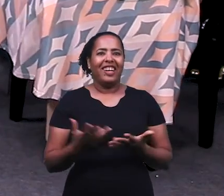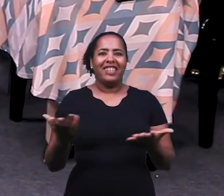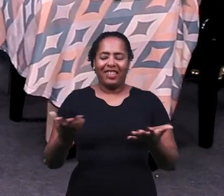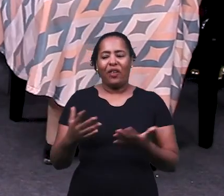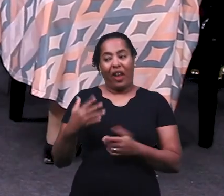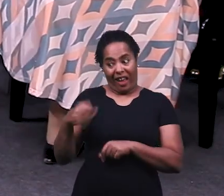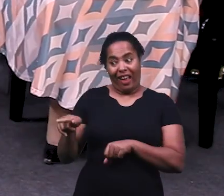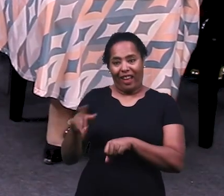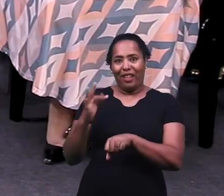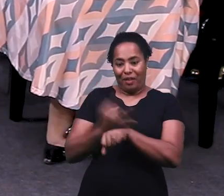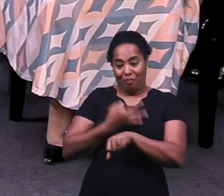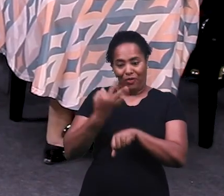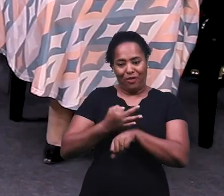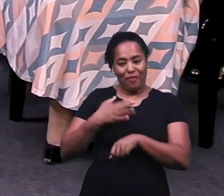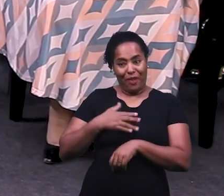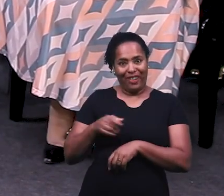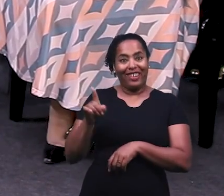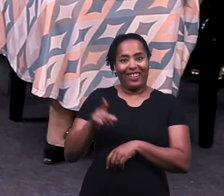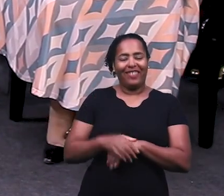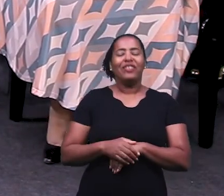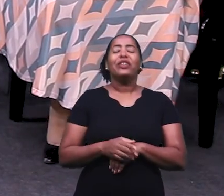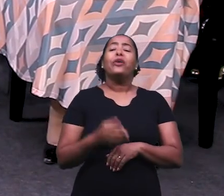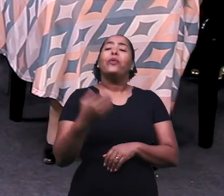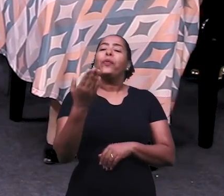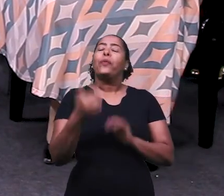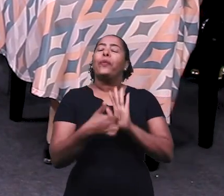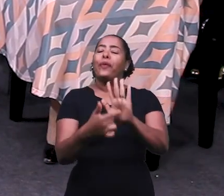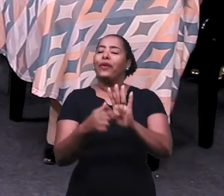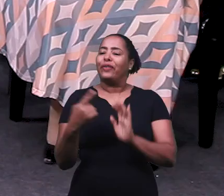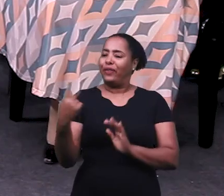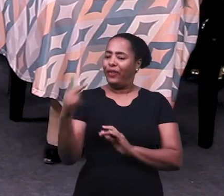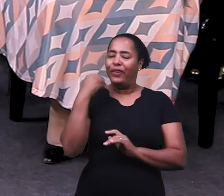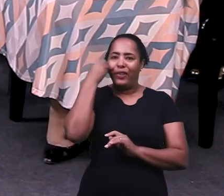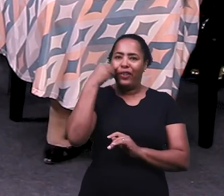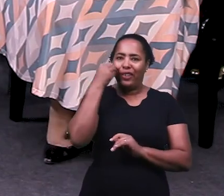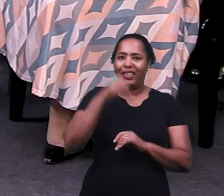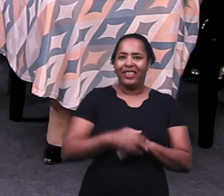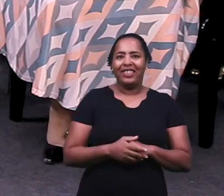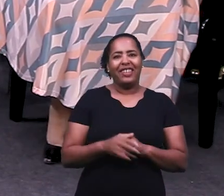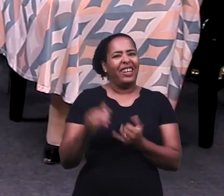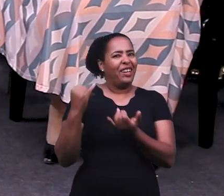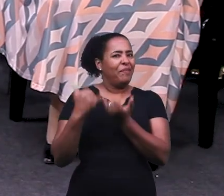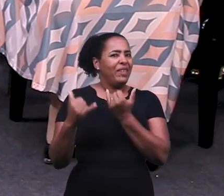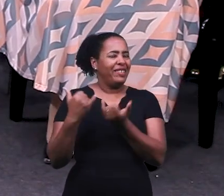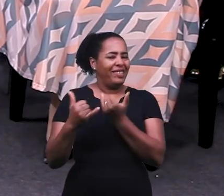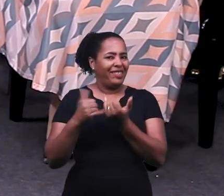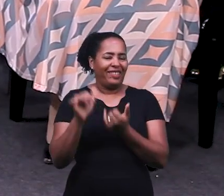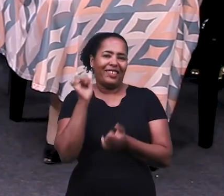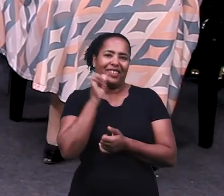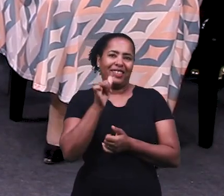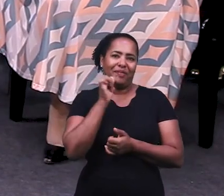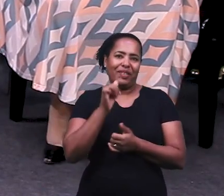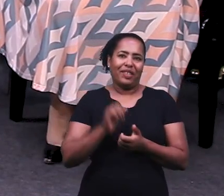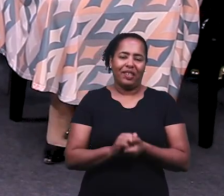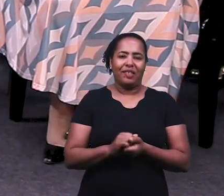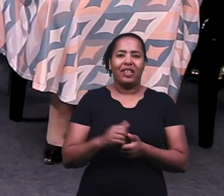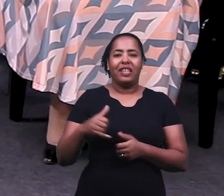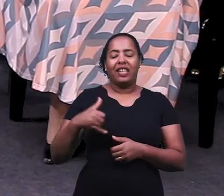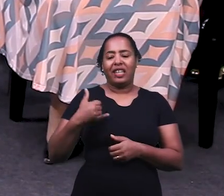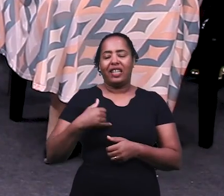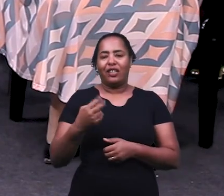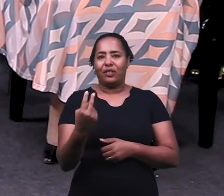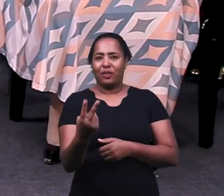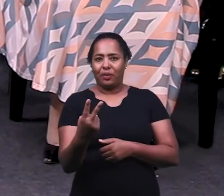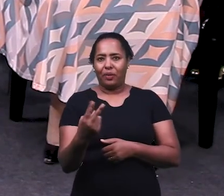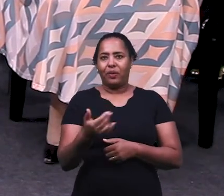Jéssica? Isso. Me suporta lá. Jéssica, fala você, a sua experiência com louvor. Muito parecida